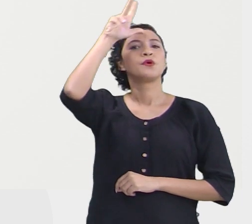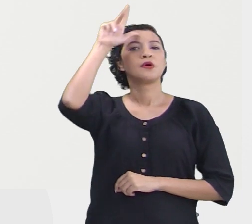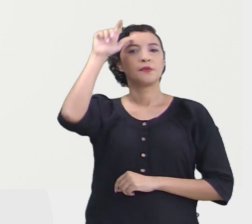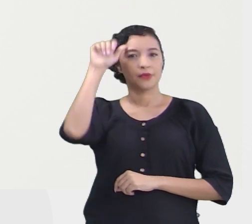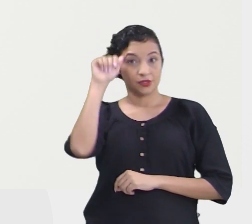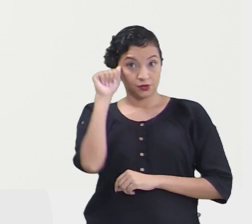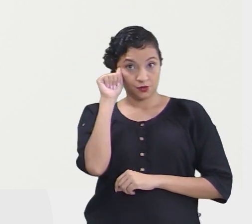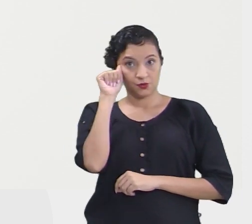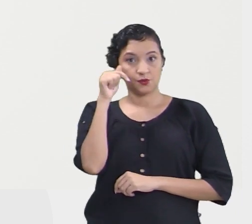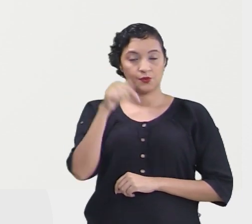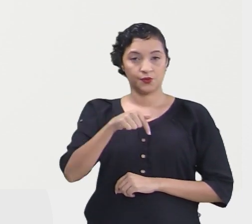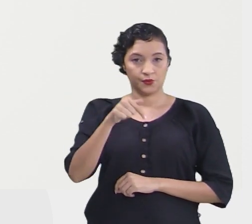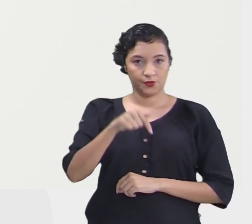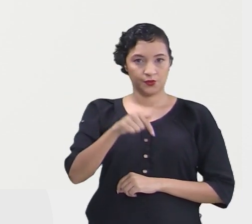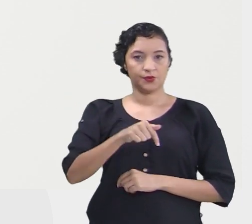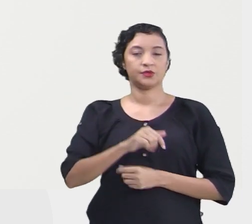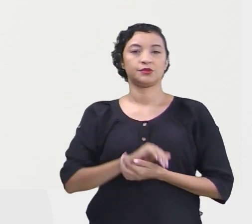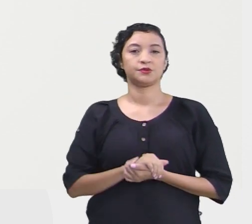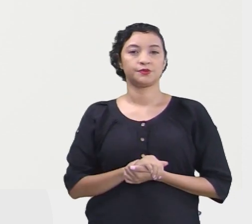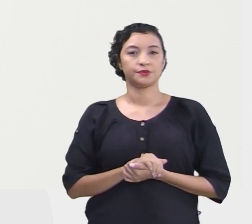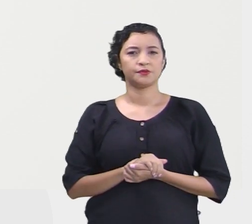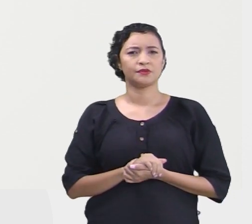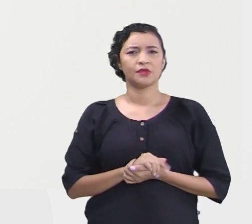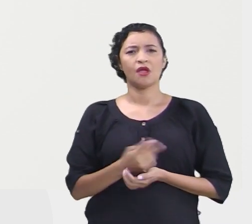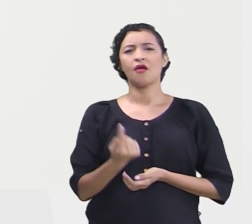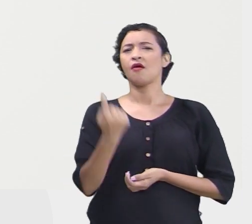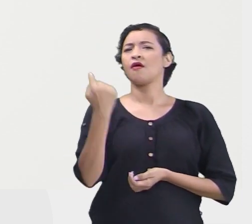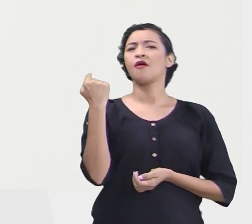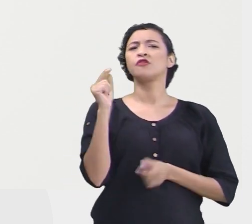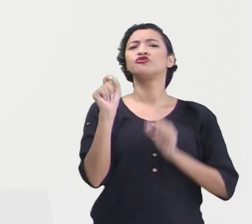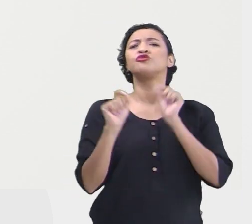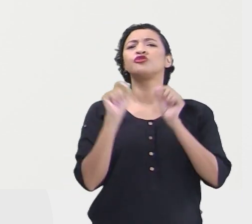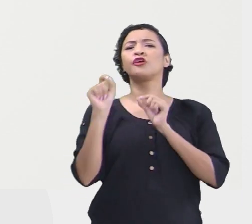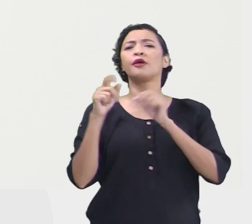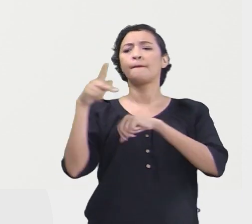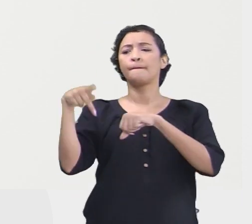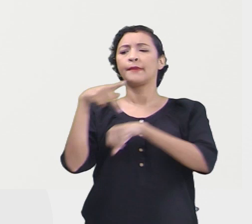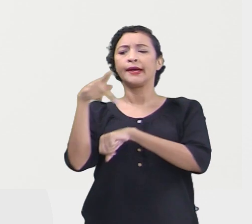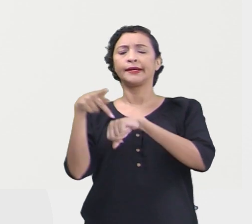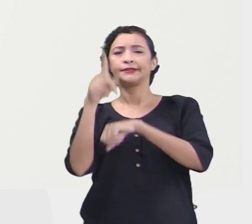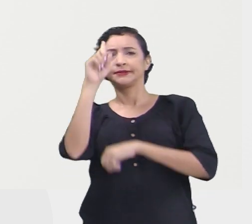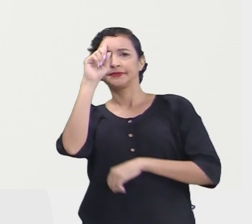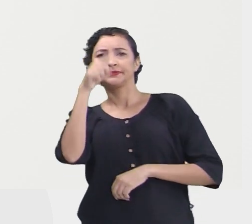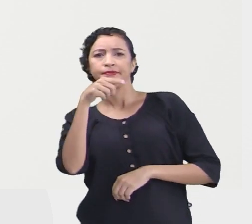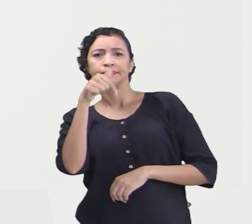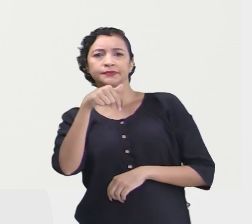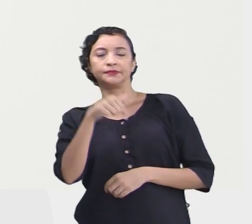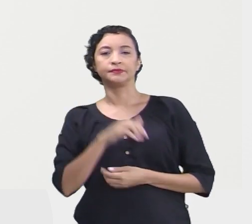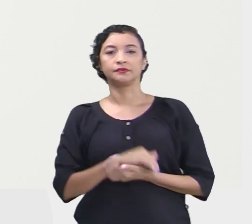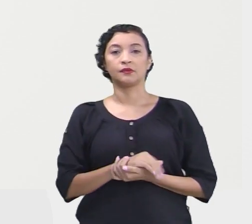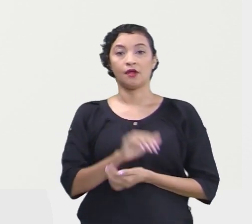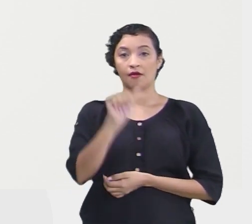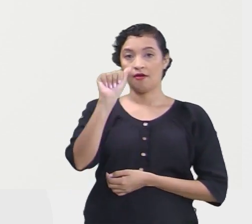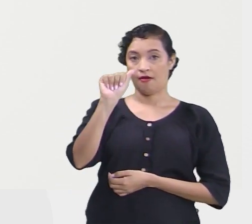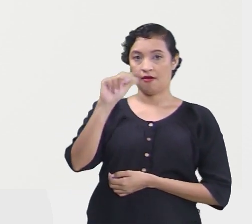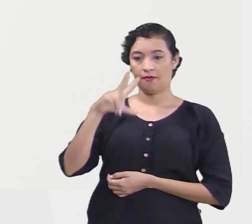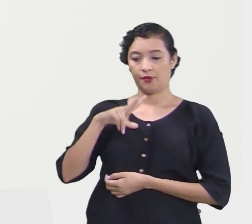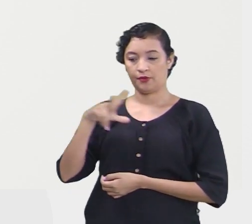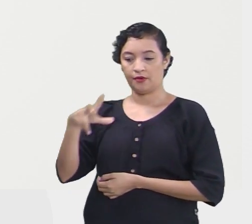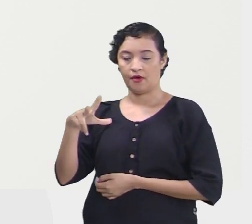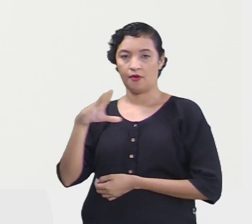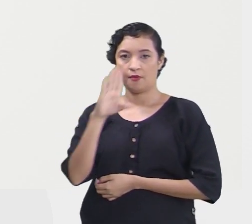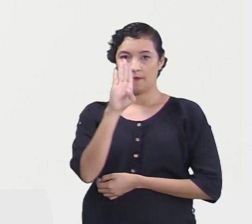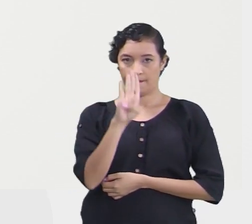hoje representa o estado do Amazonas, pertencia a qual país? Letra A, Portugal.